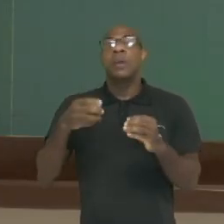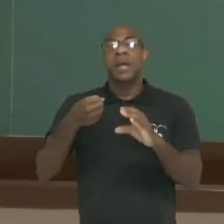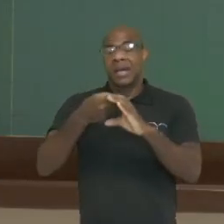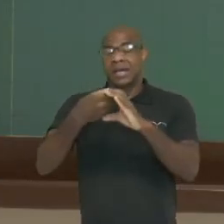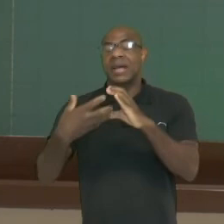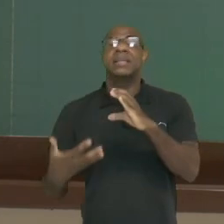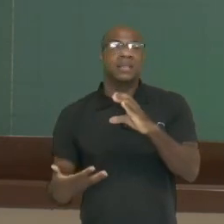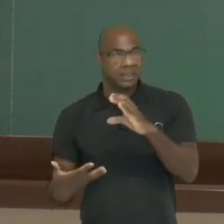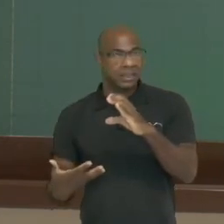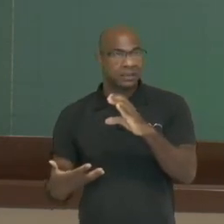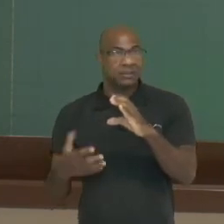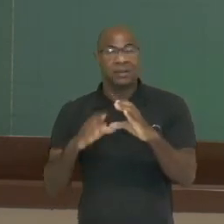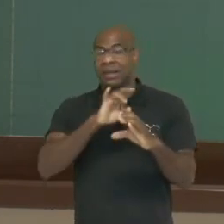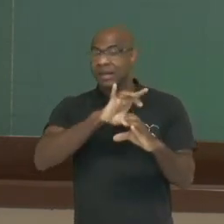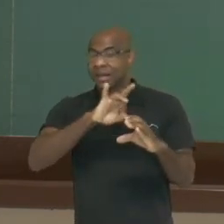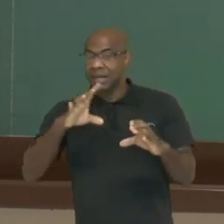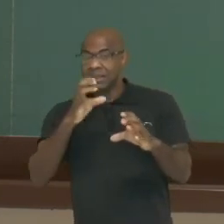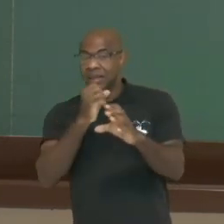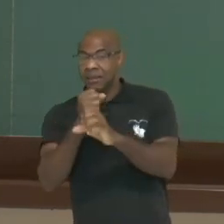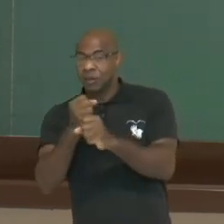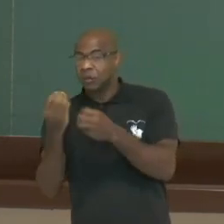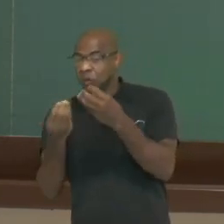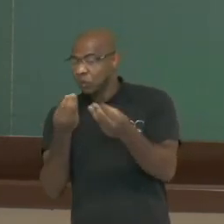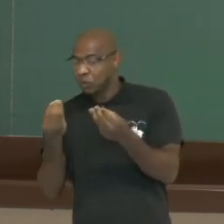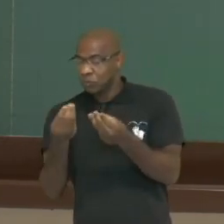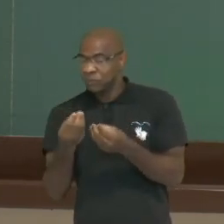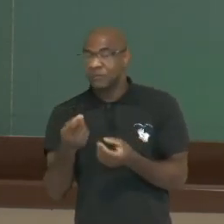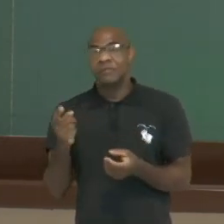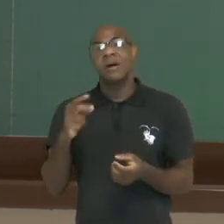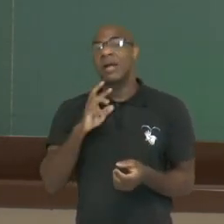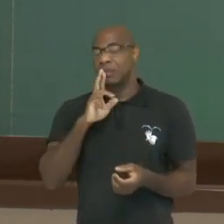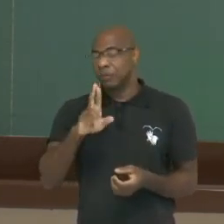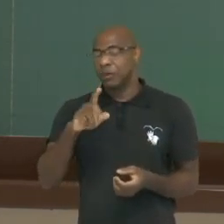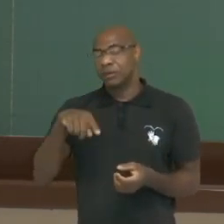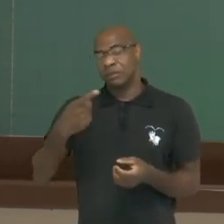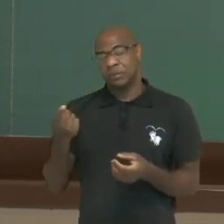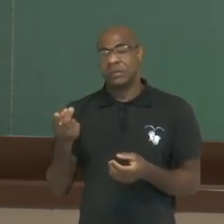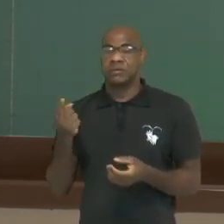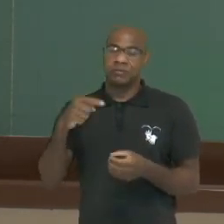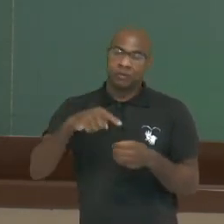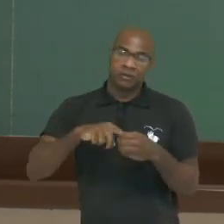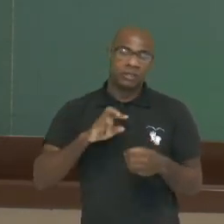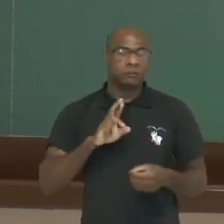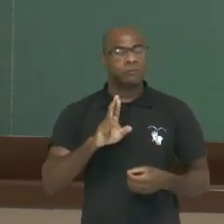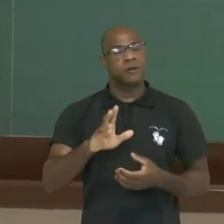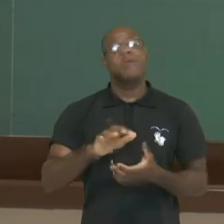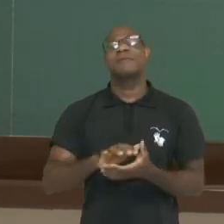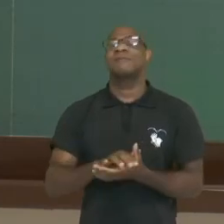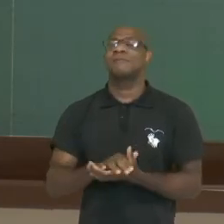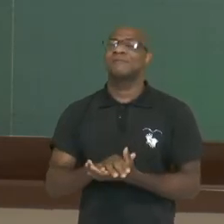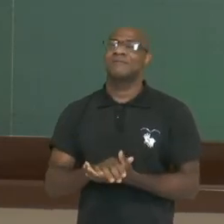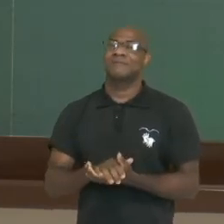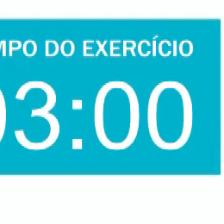um deles? Vamos lá, eu acredito no potencial de vocês, caprichem, eu aguardo.